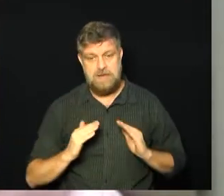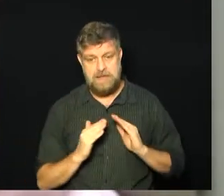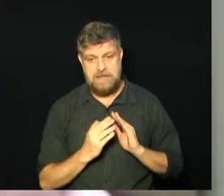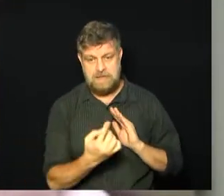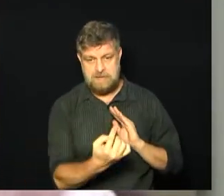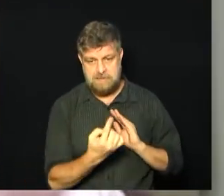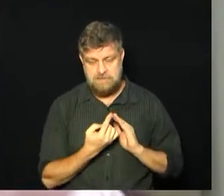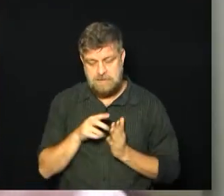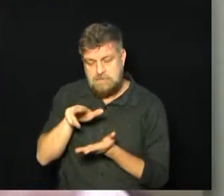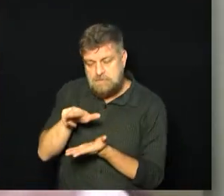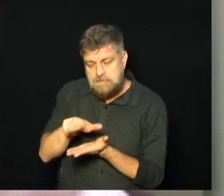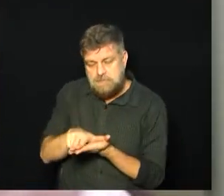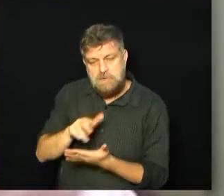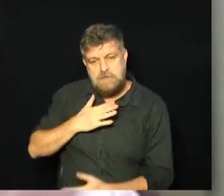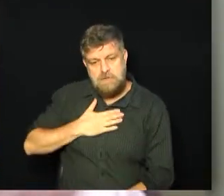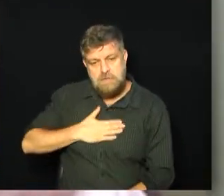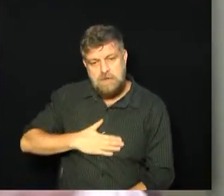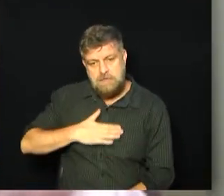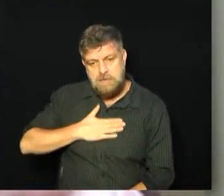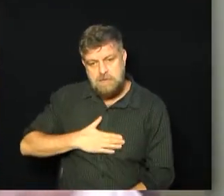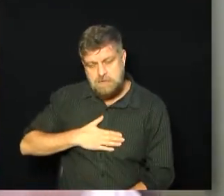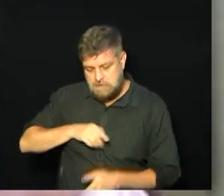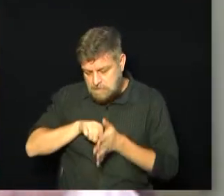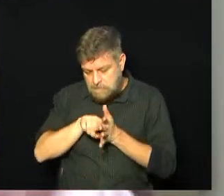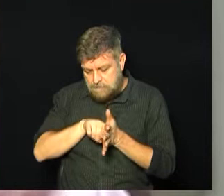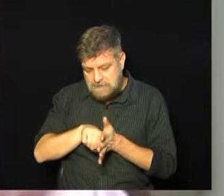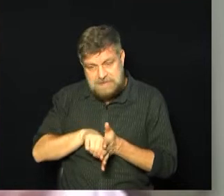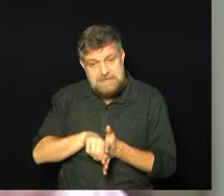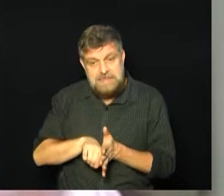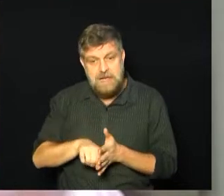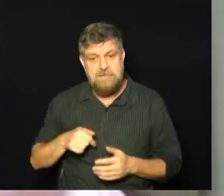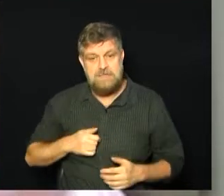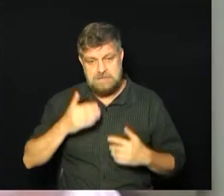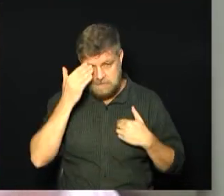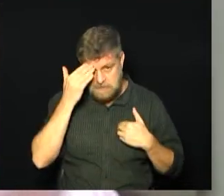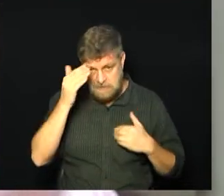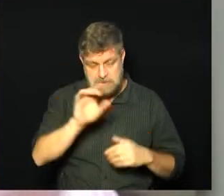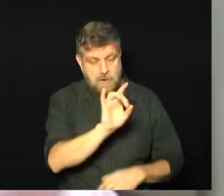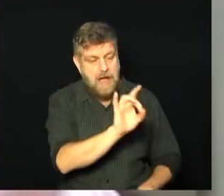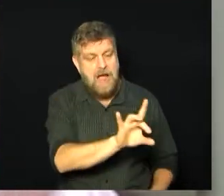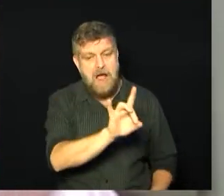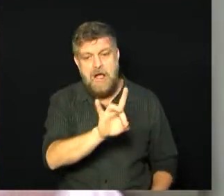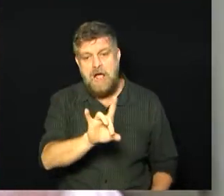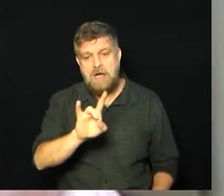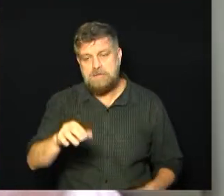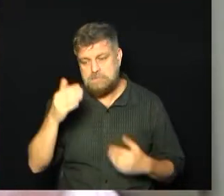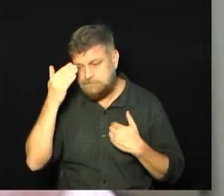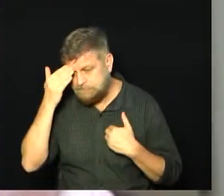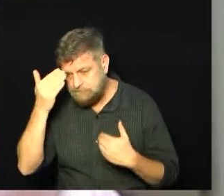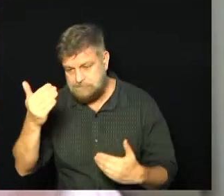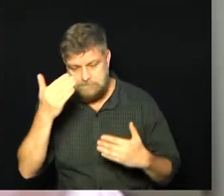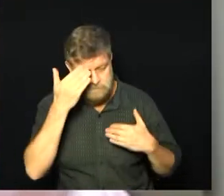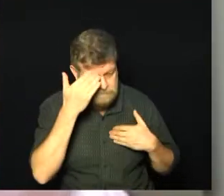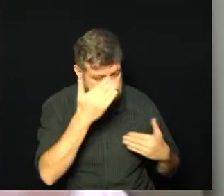de repouso, vou continuar com meus exames. Agradeço, de verdade, a cada um de vocês aí que tiveram